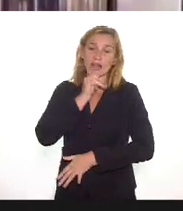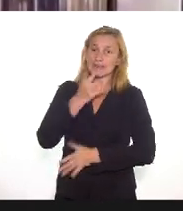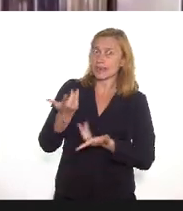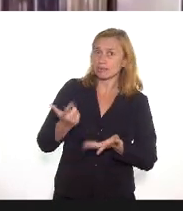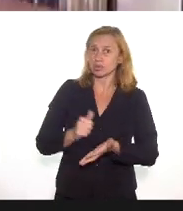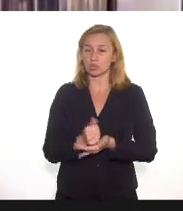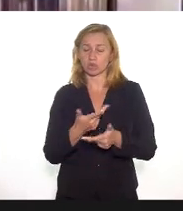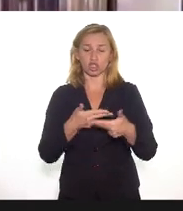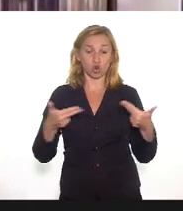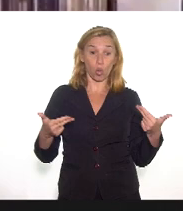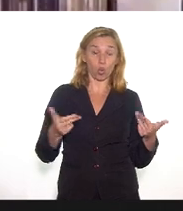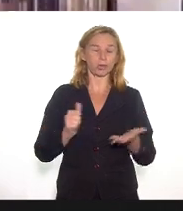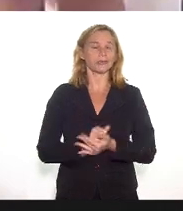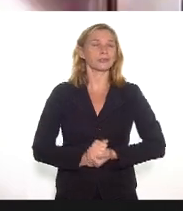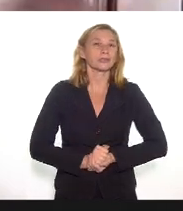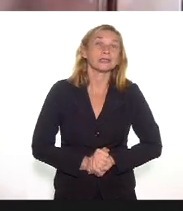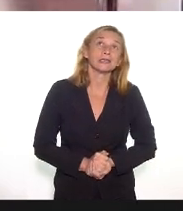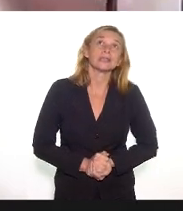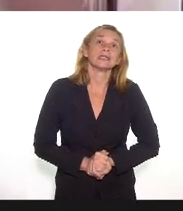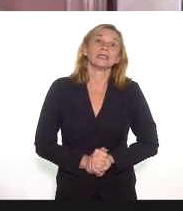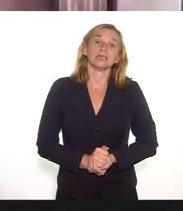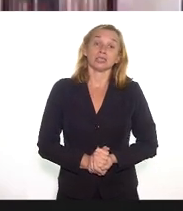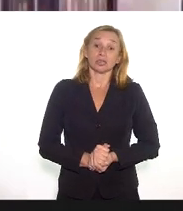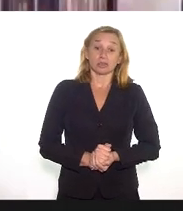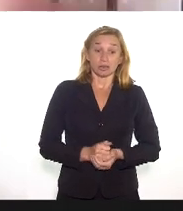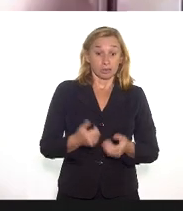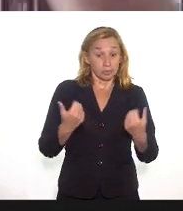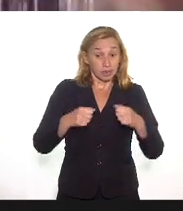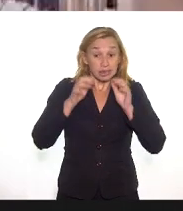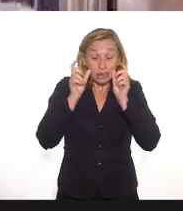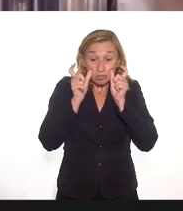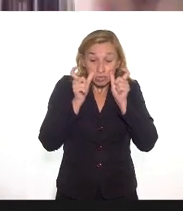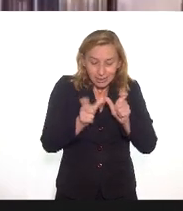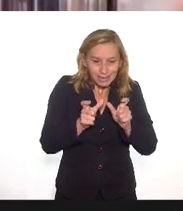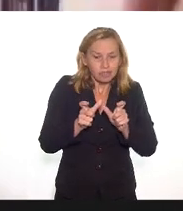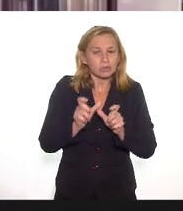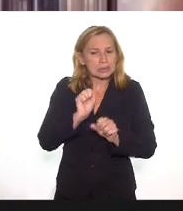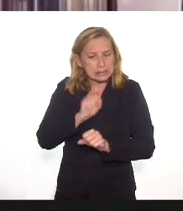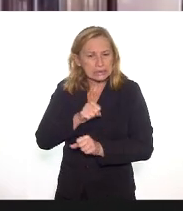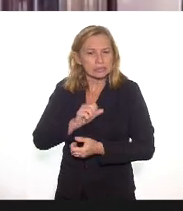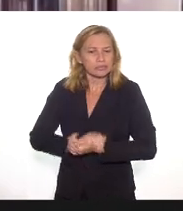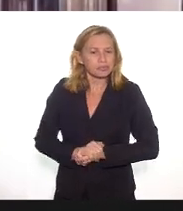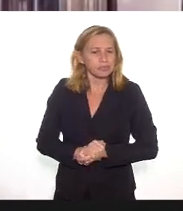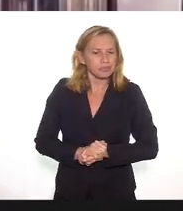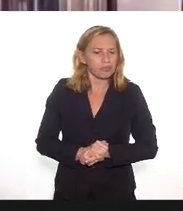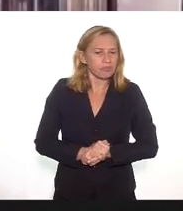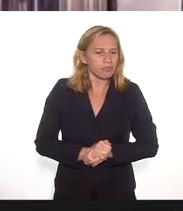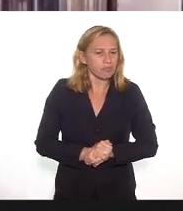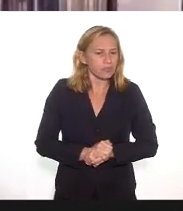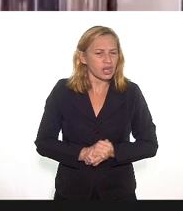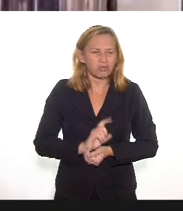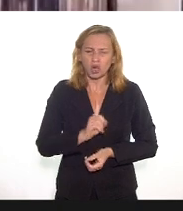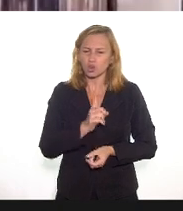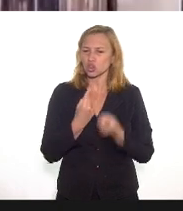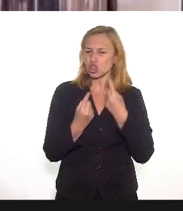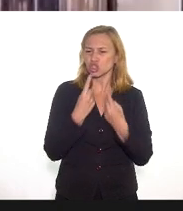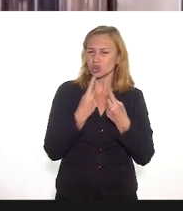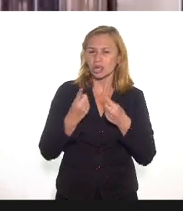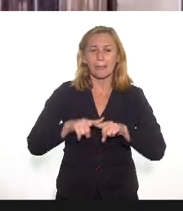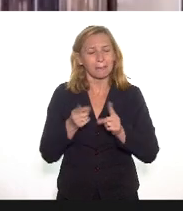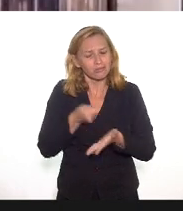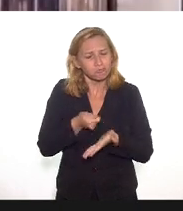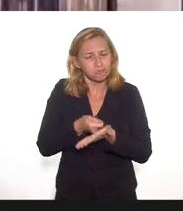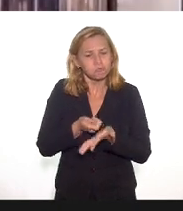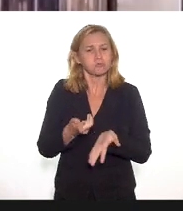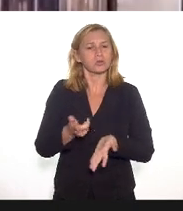das coisas que tem que nós estarmos atentos e não só debatendo, mas